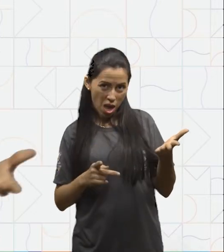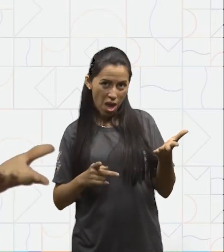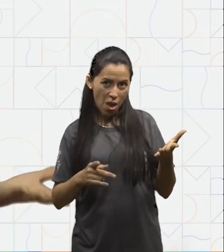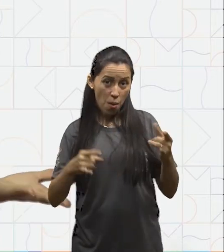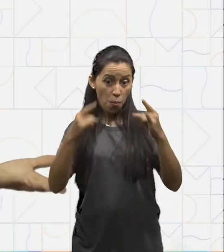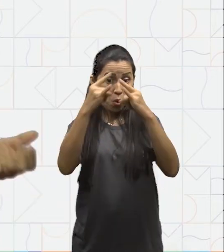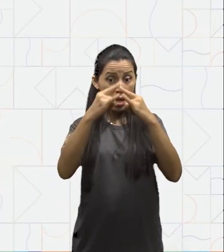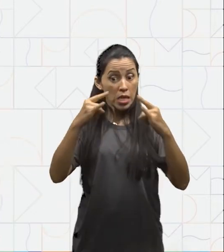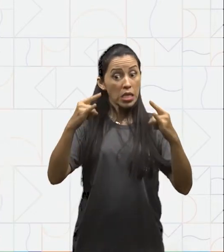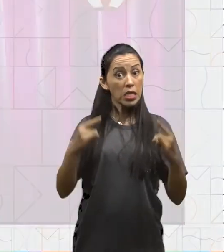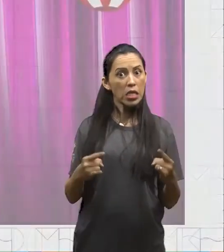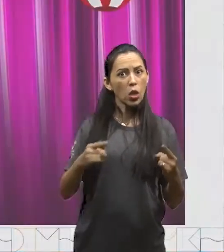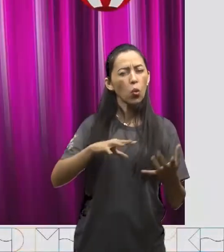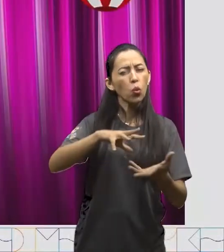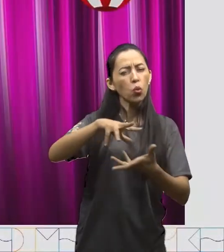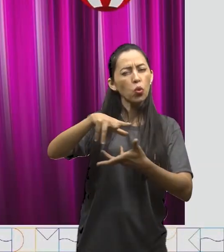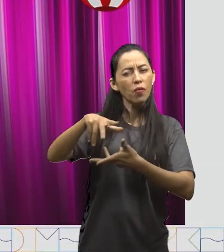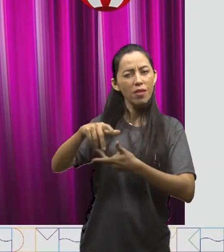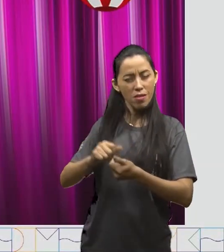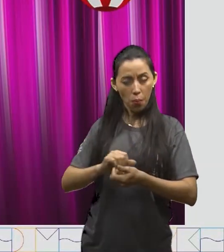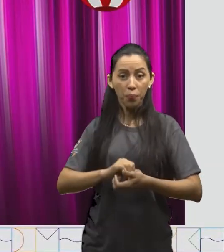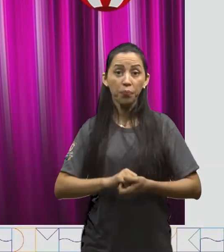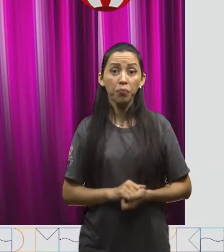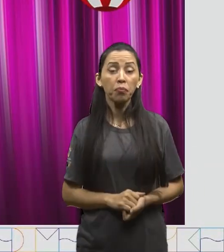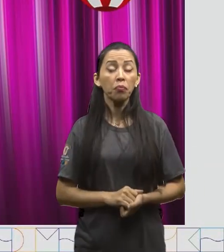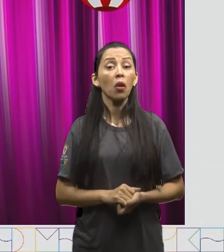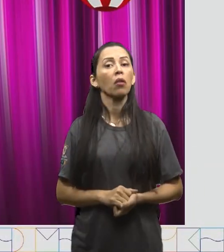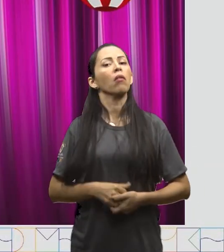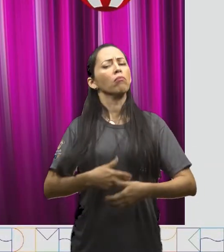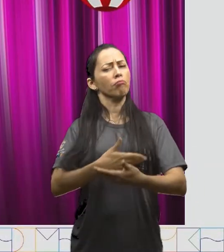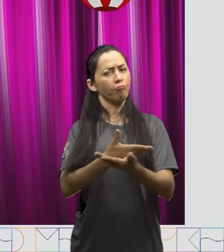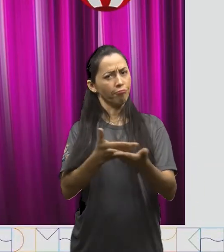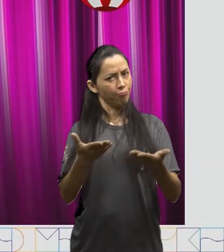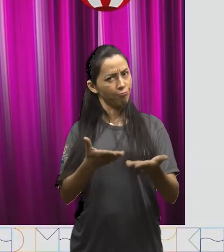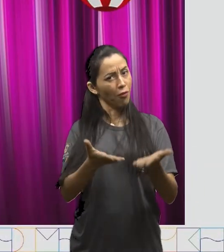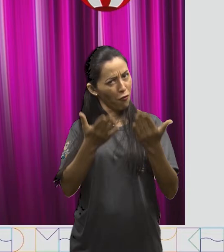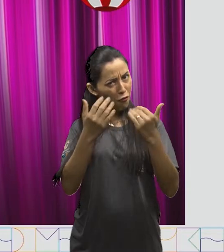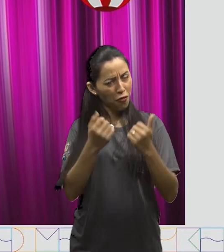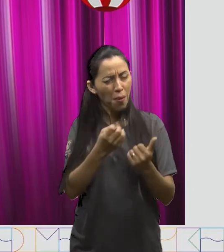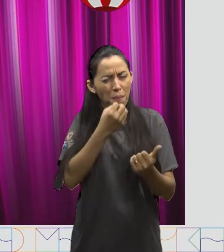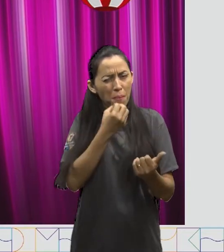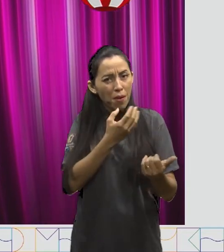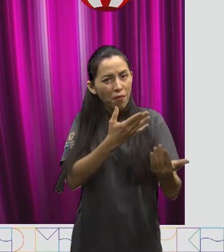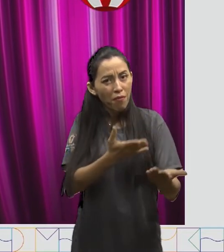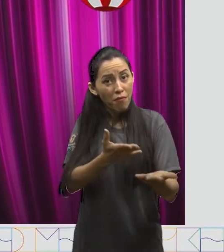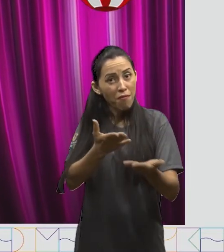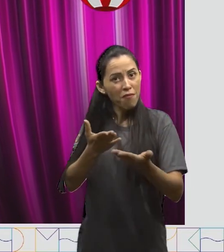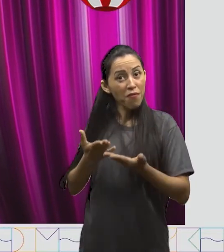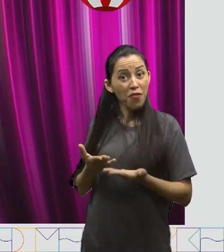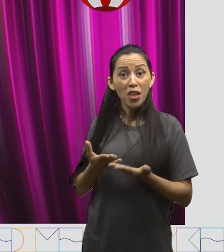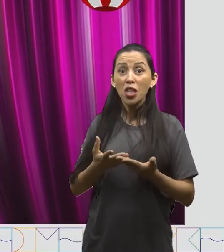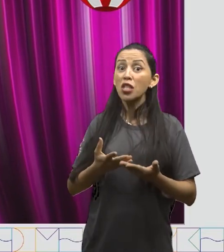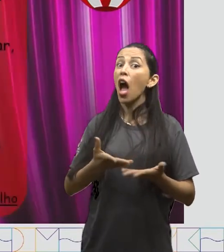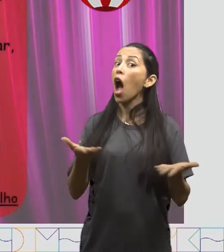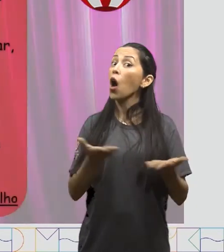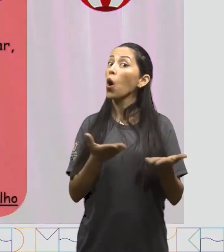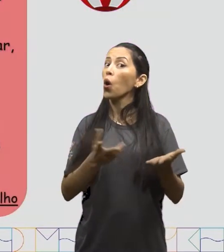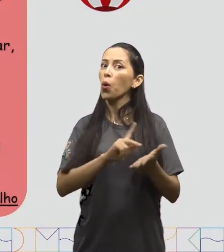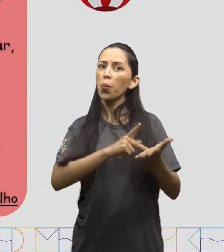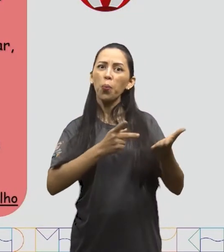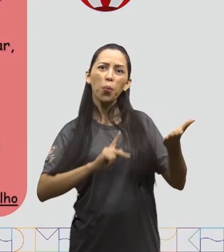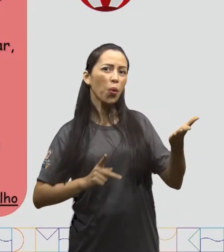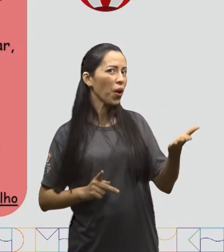chamado Circo Universal. Respeitável público, vamos dar as boas-vindas ao poema da